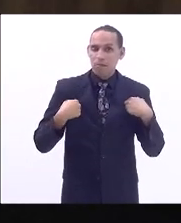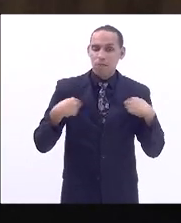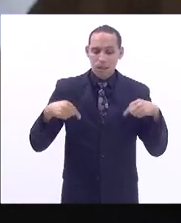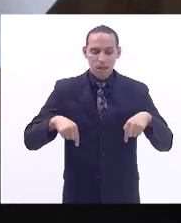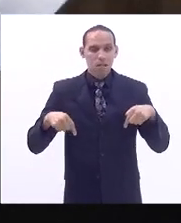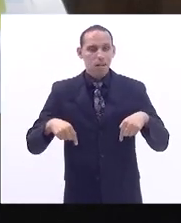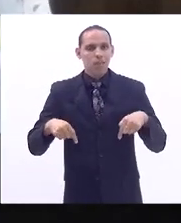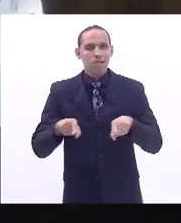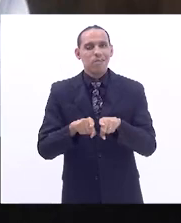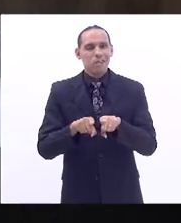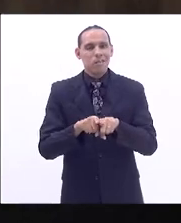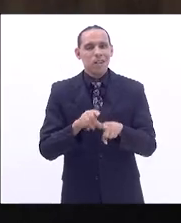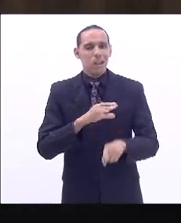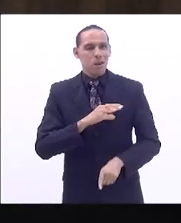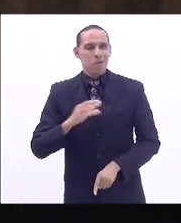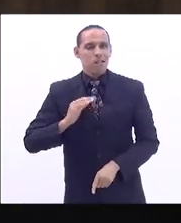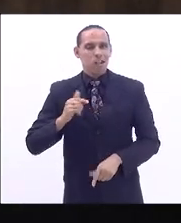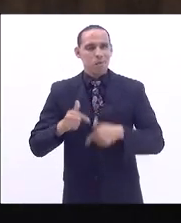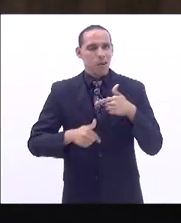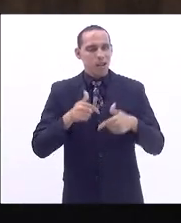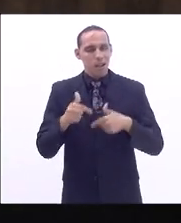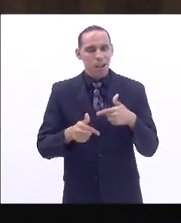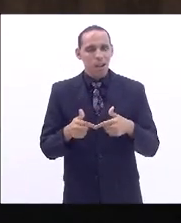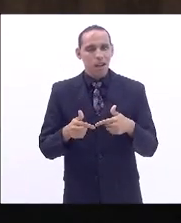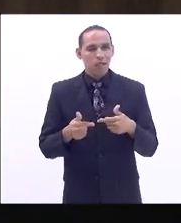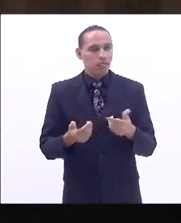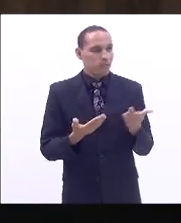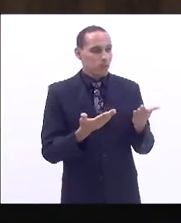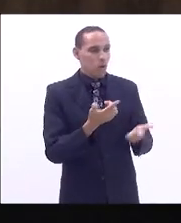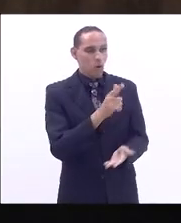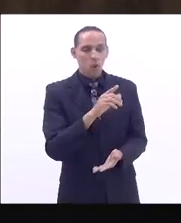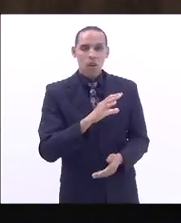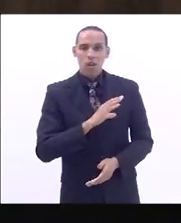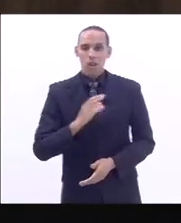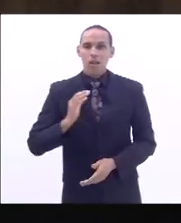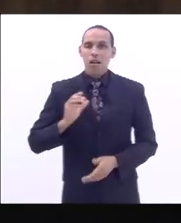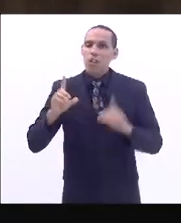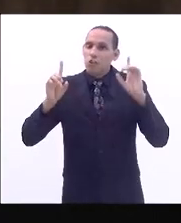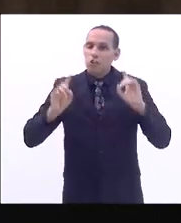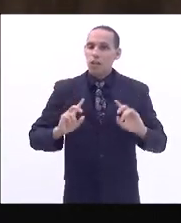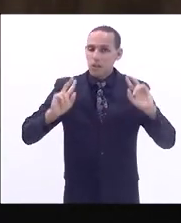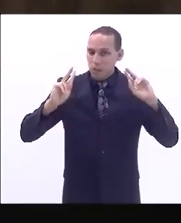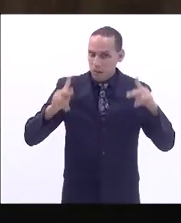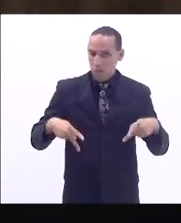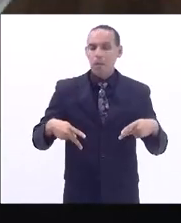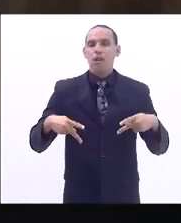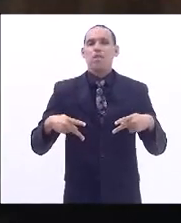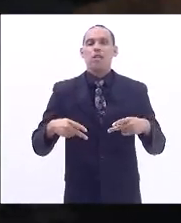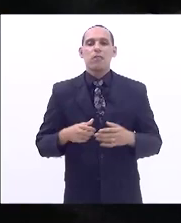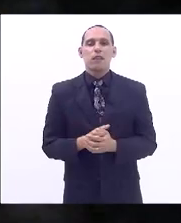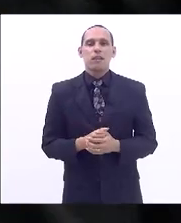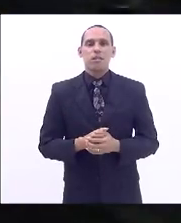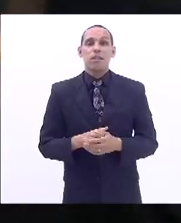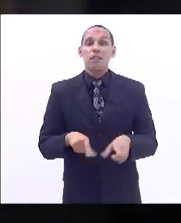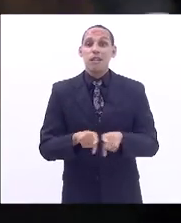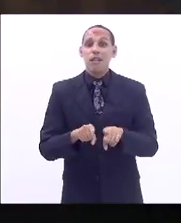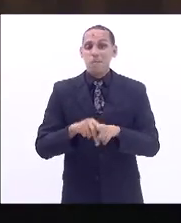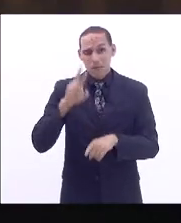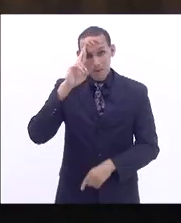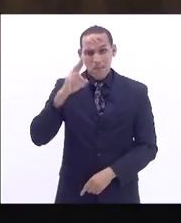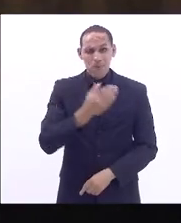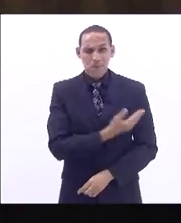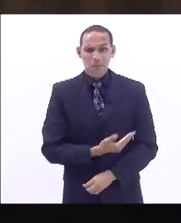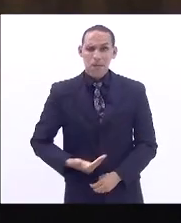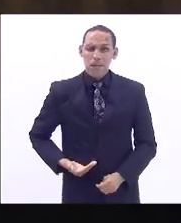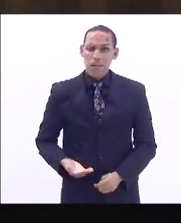a comissão de trabalho mas também a comissão de direitos humanos o a participação efetiva do líder do governo